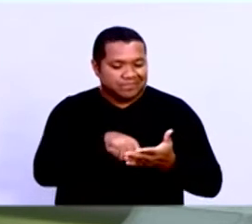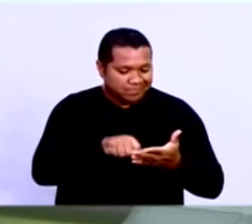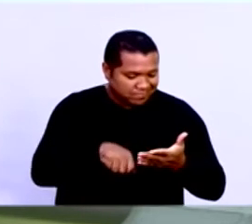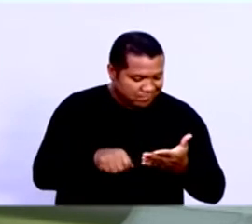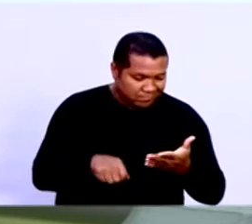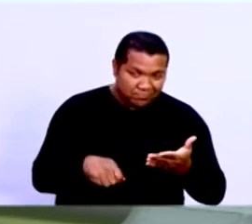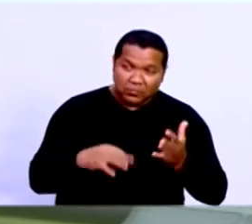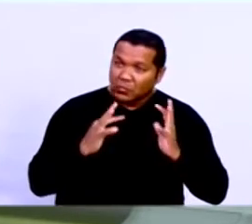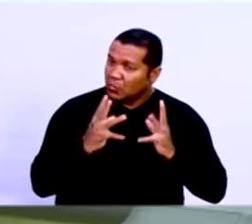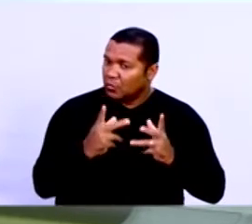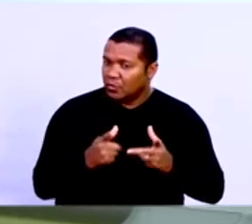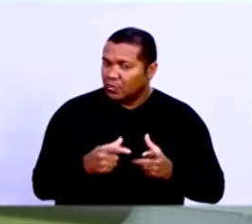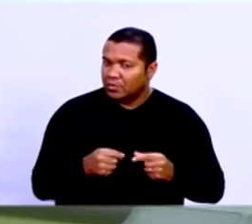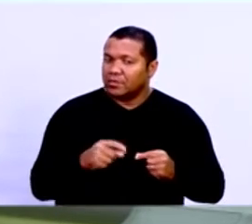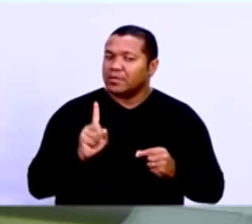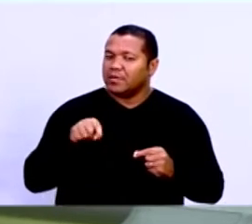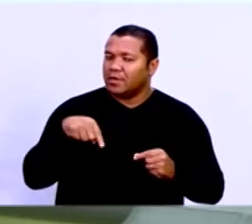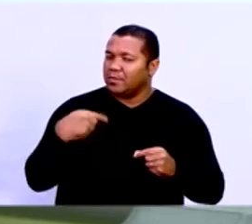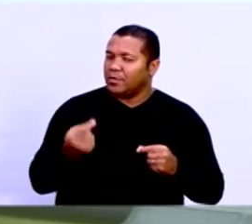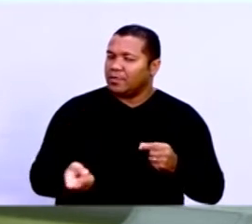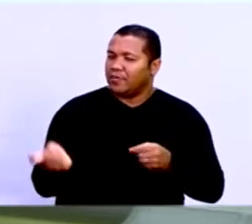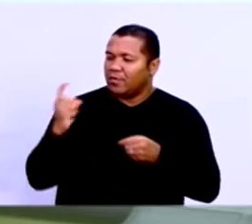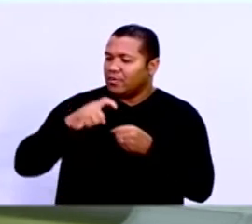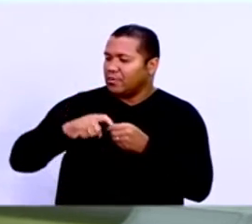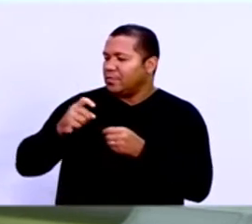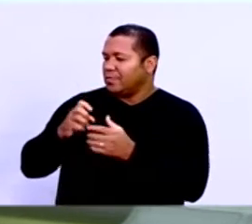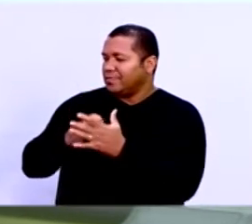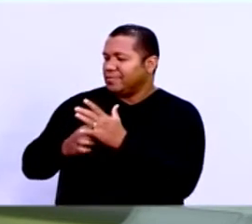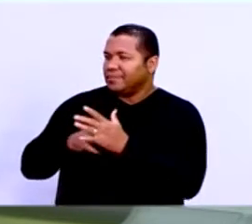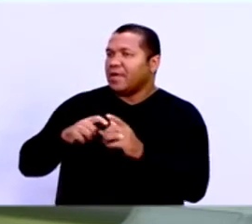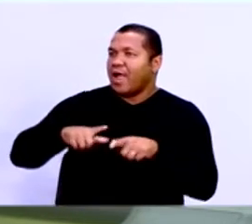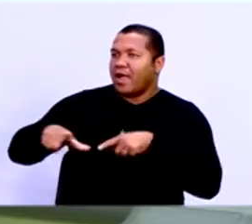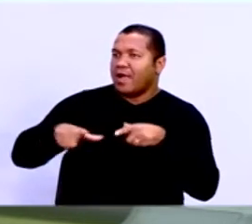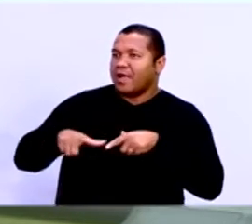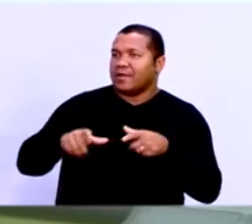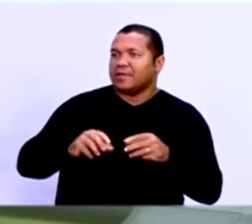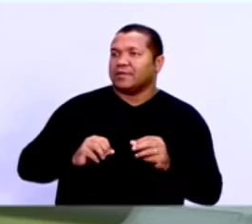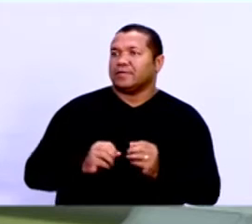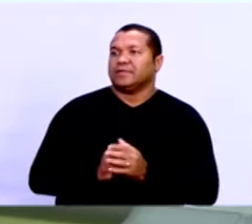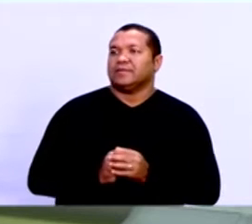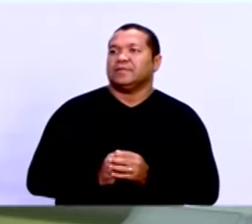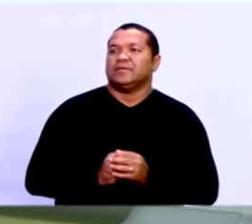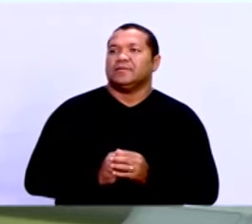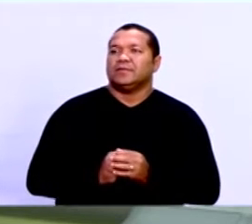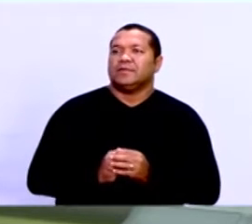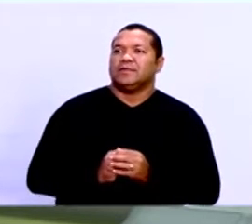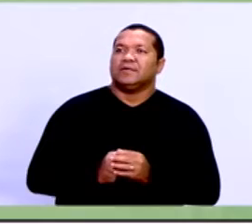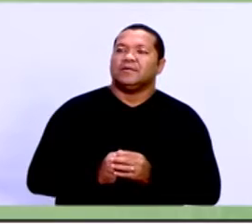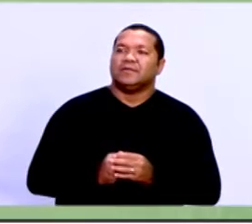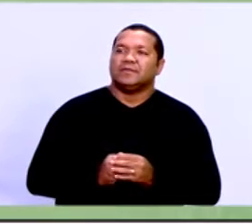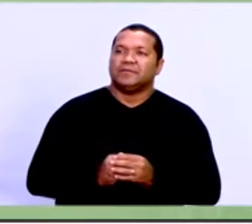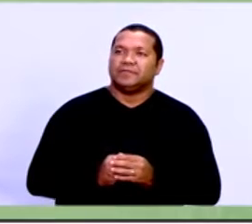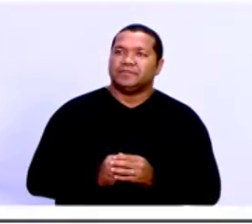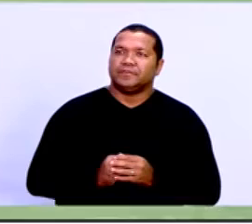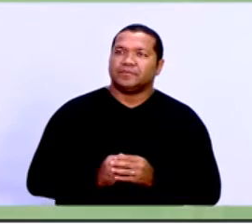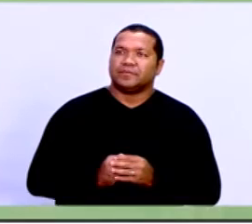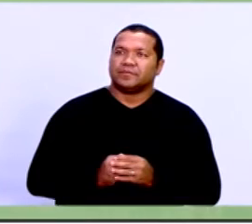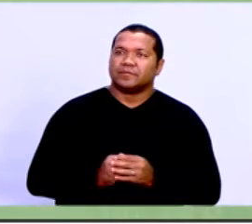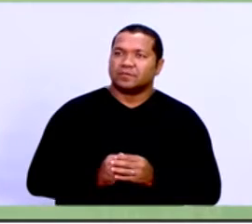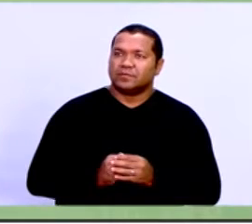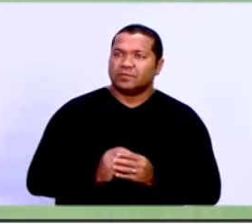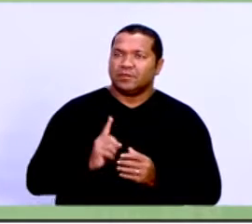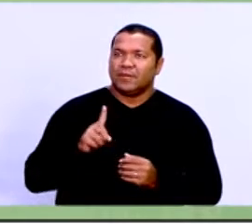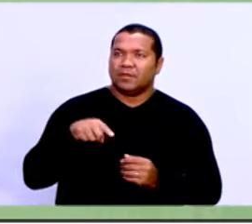faz anotações e depois leva de volta para a empresa para aplicar nos requisitos principais a próxima